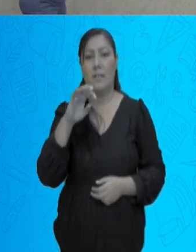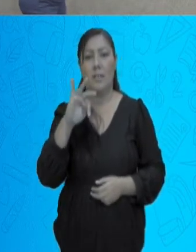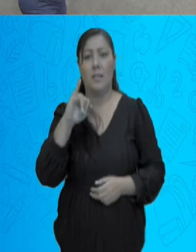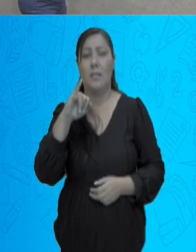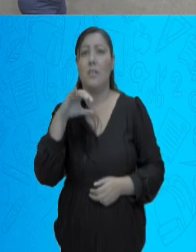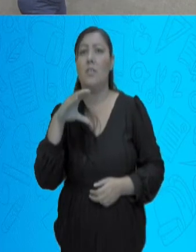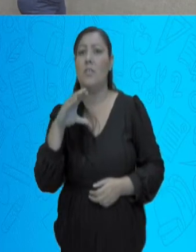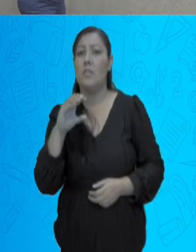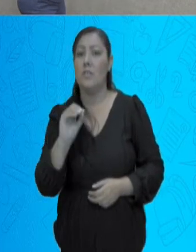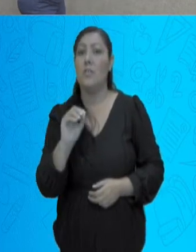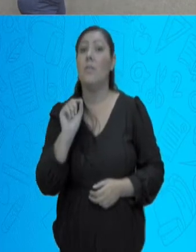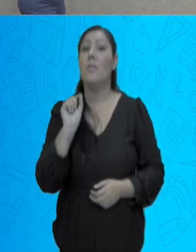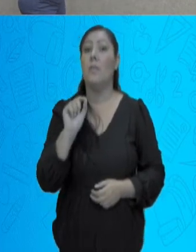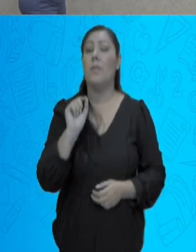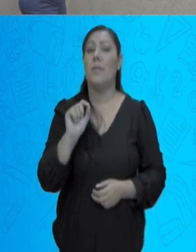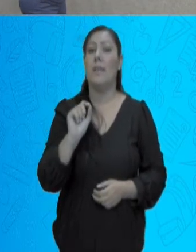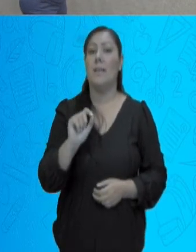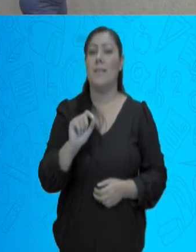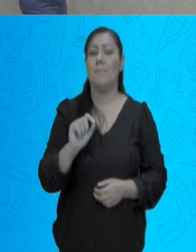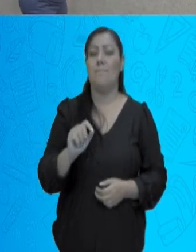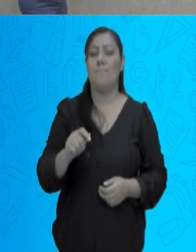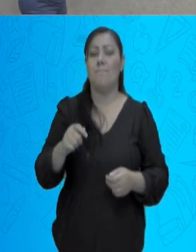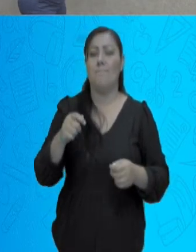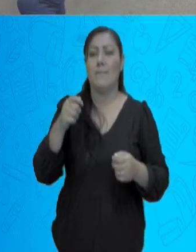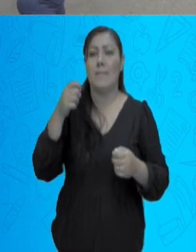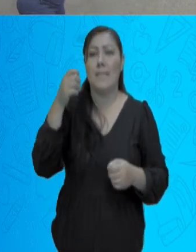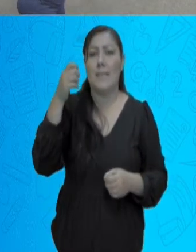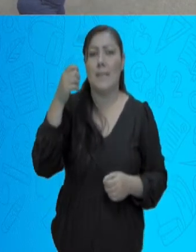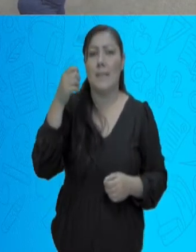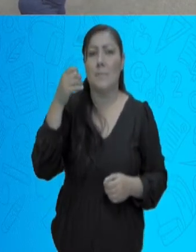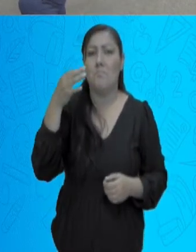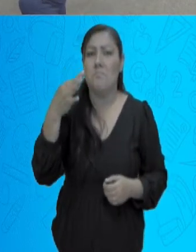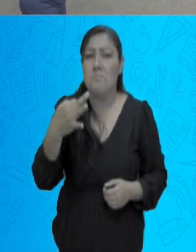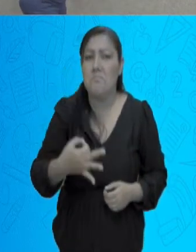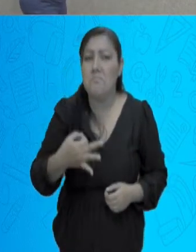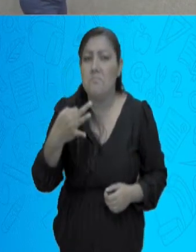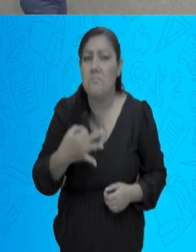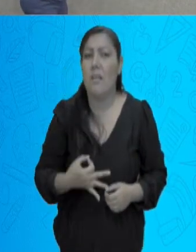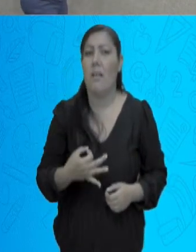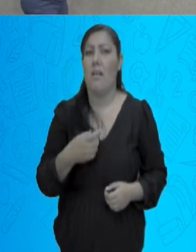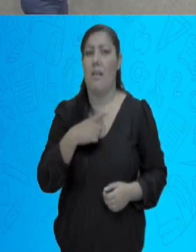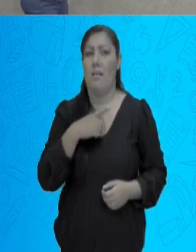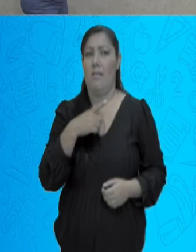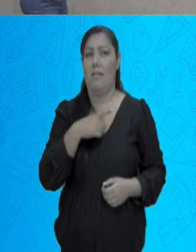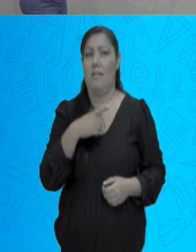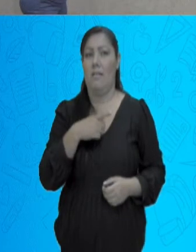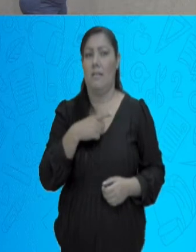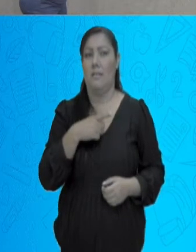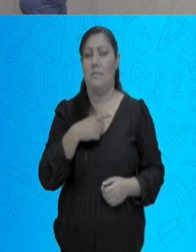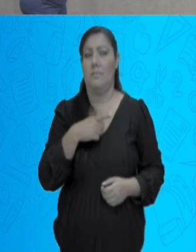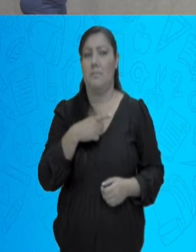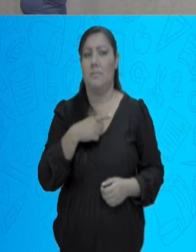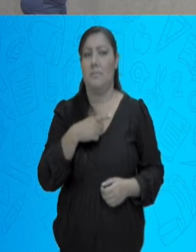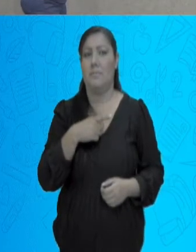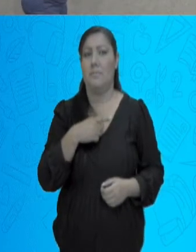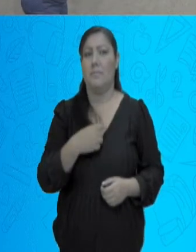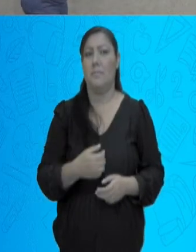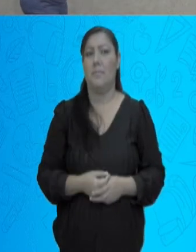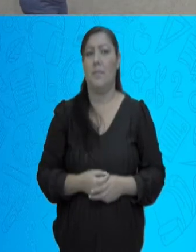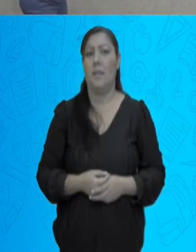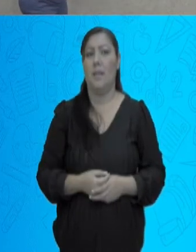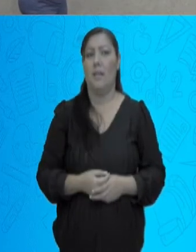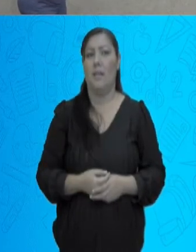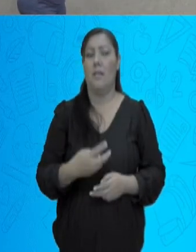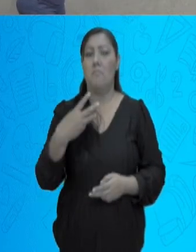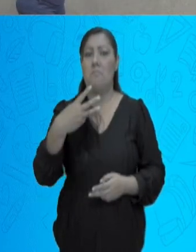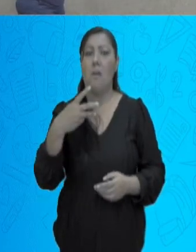dentro do indicativo, eu vou ter mais 6 tipos. Isso, vou ter o presente, vou ter os 3 tipos de passado